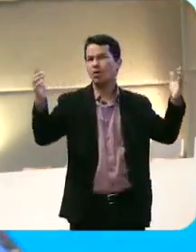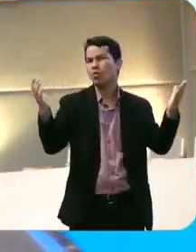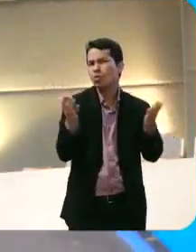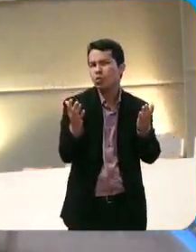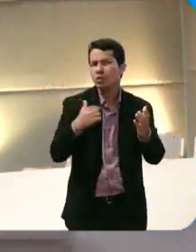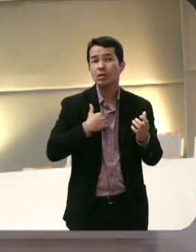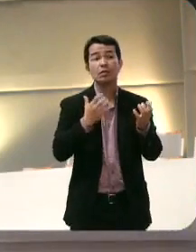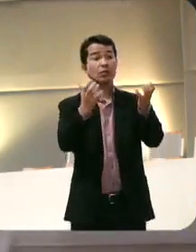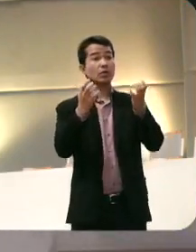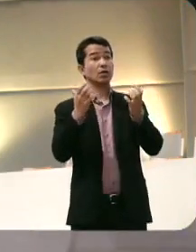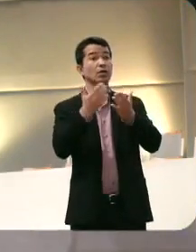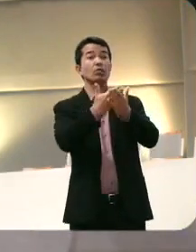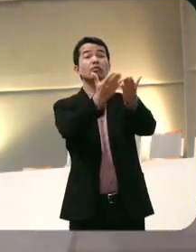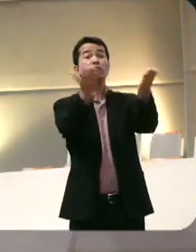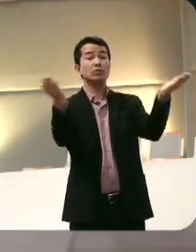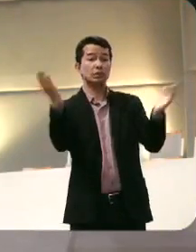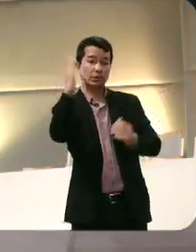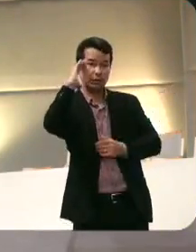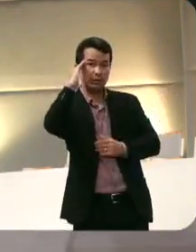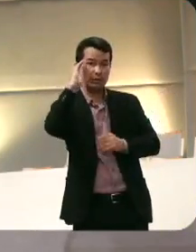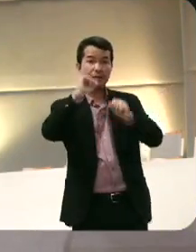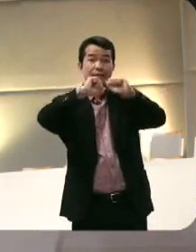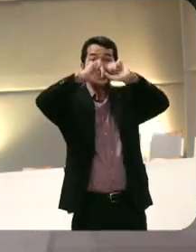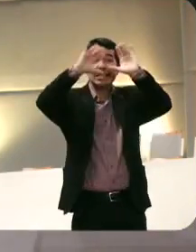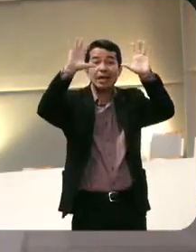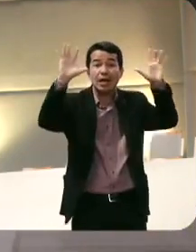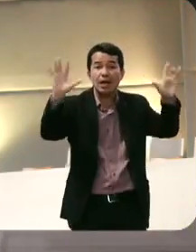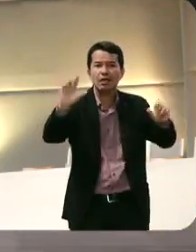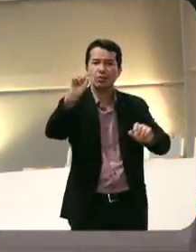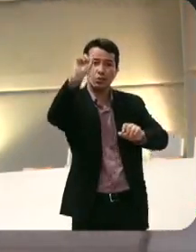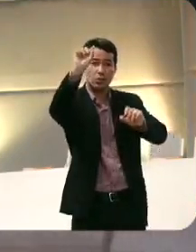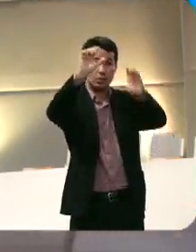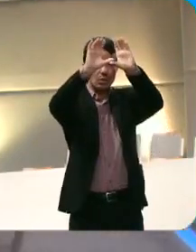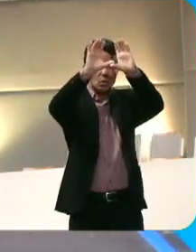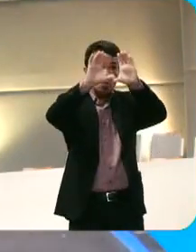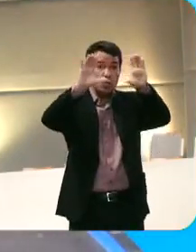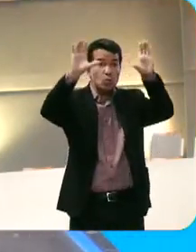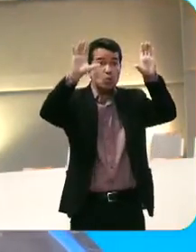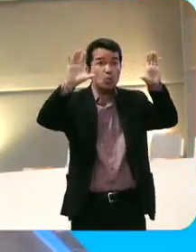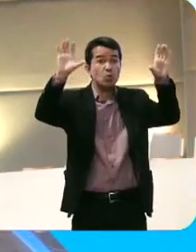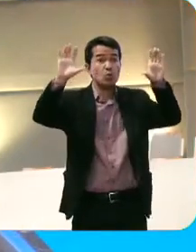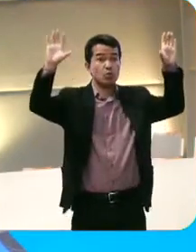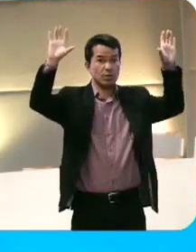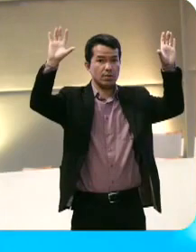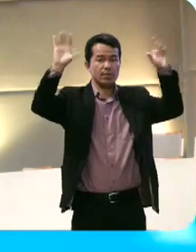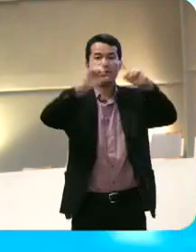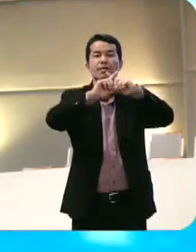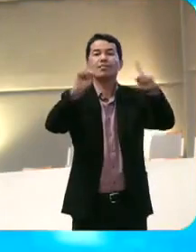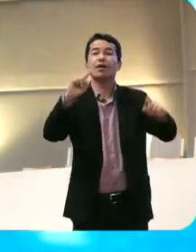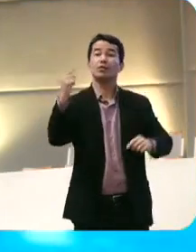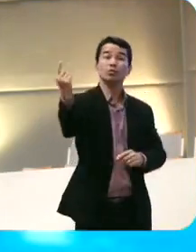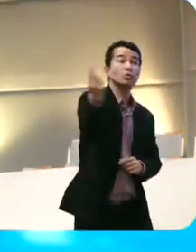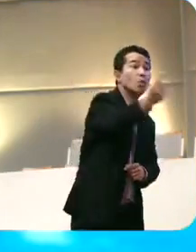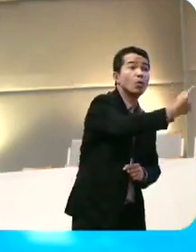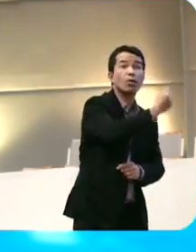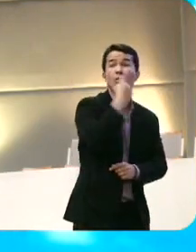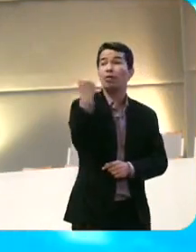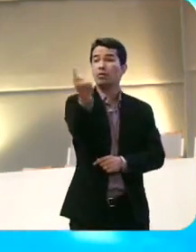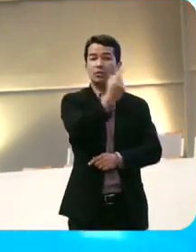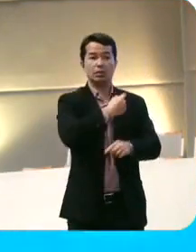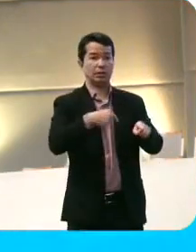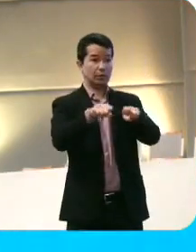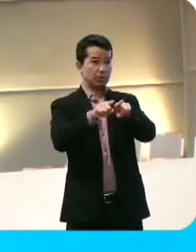Deus, entendesse o que representa essa nuvem e mais, que nós nos tornássemos uma comunidade de